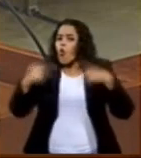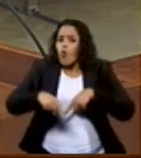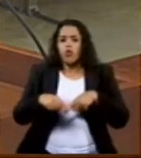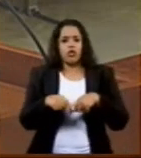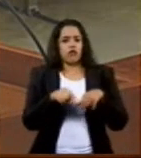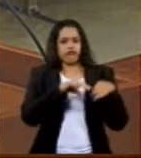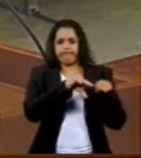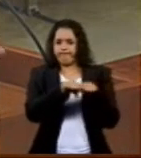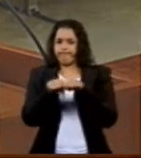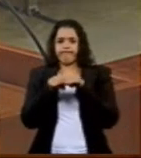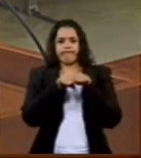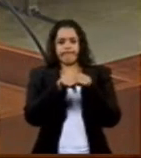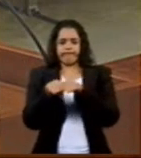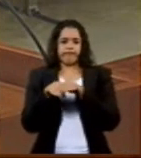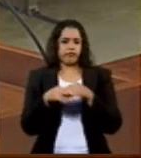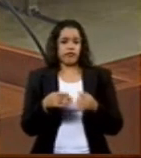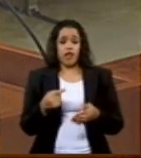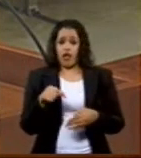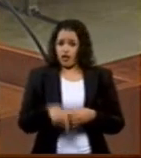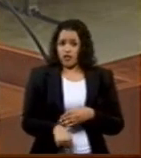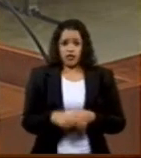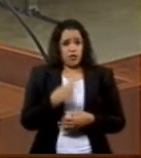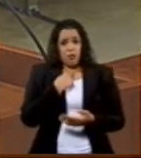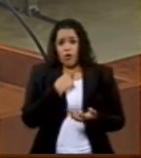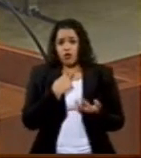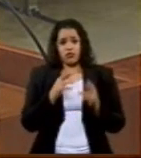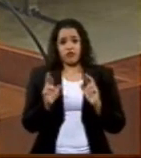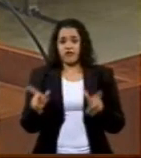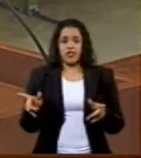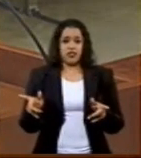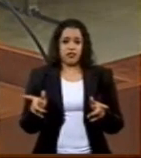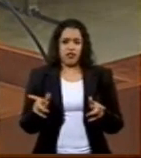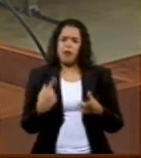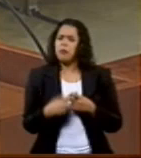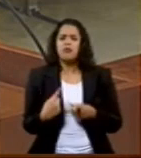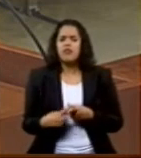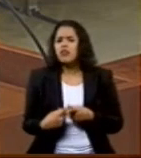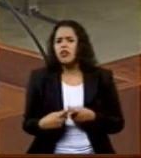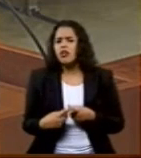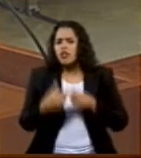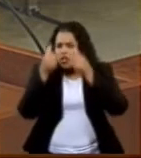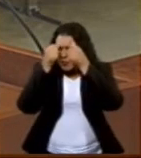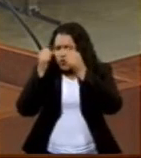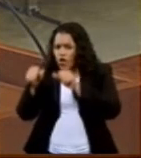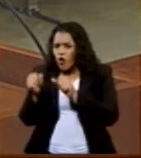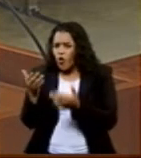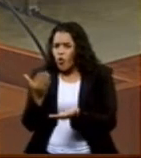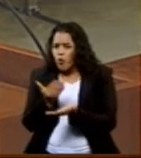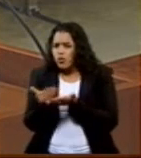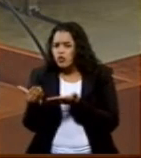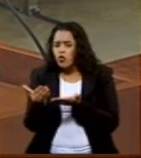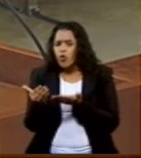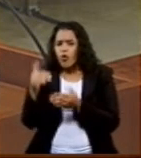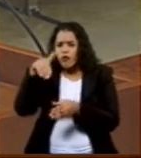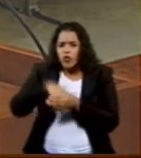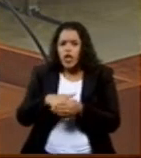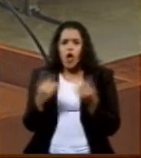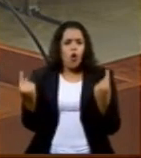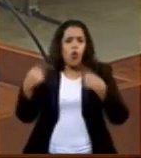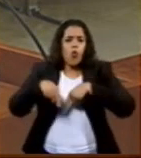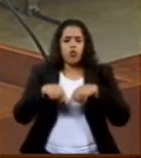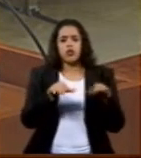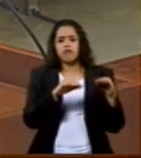isonomia. Não poderia ser diferente, excelências. Por que o tribunal passou a votar desde 2010 contra essa